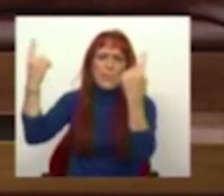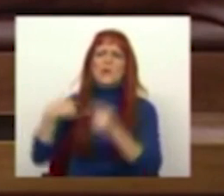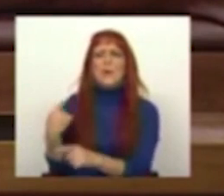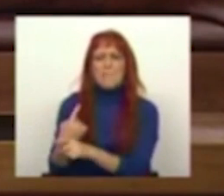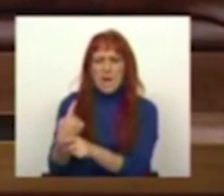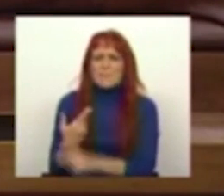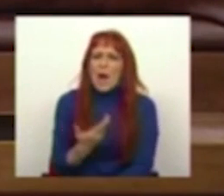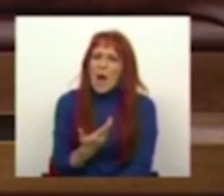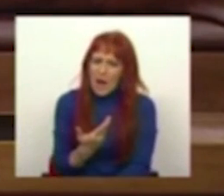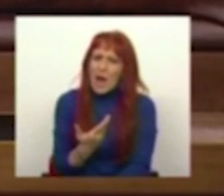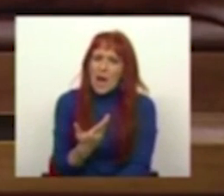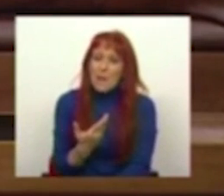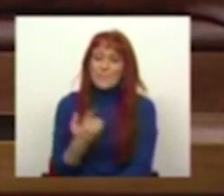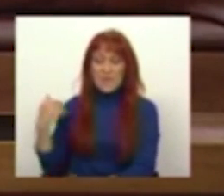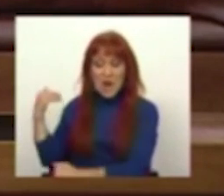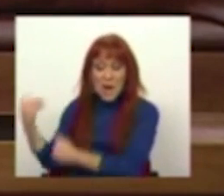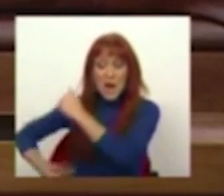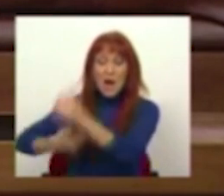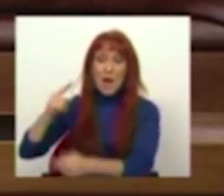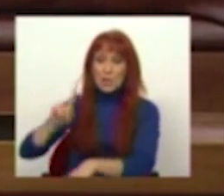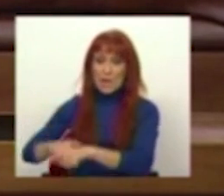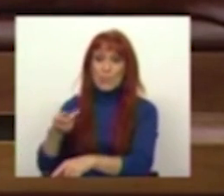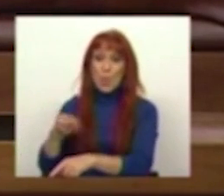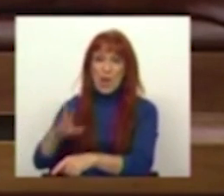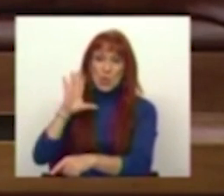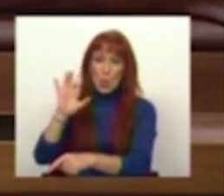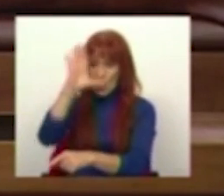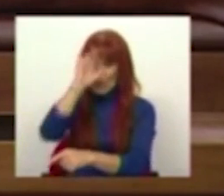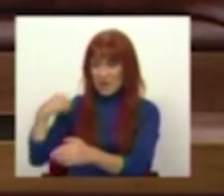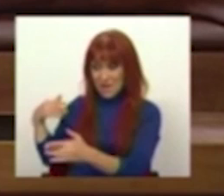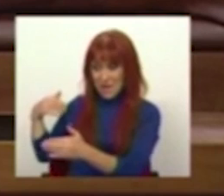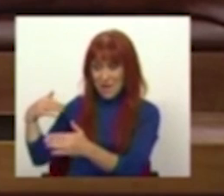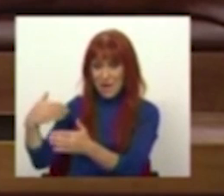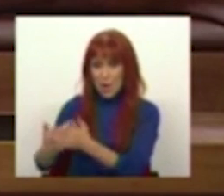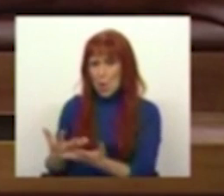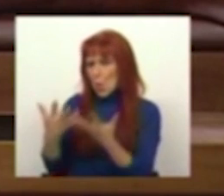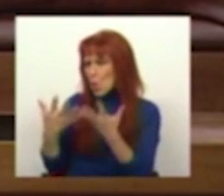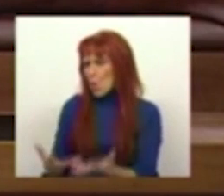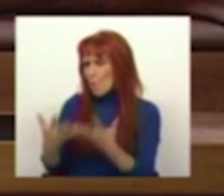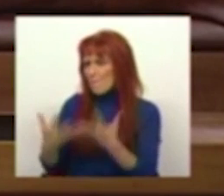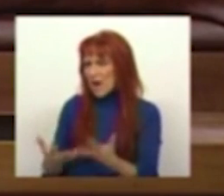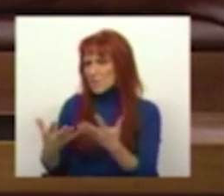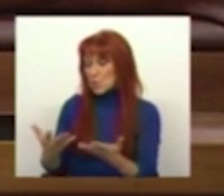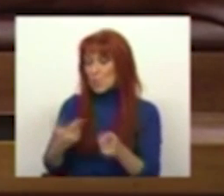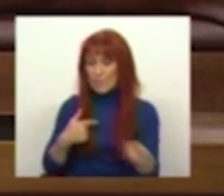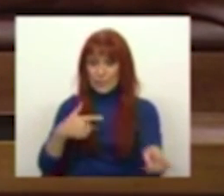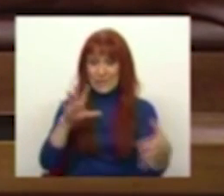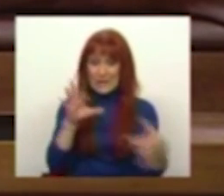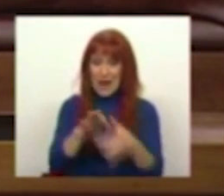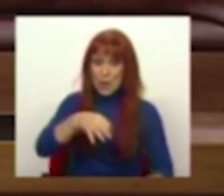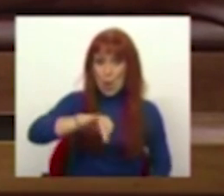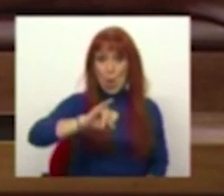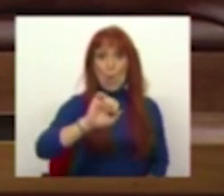ainda temos. Ao longo da última legislatura, o peso da dívida no produto interno